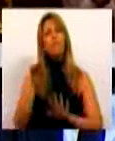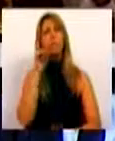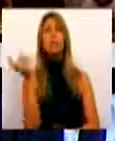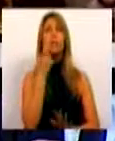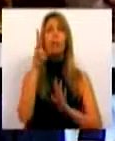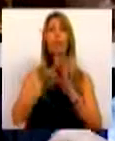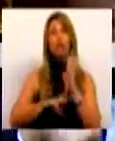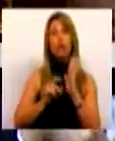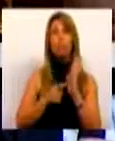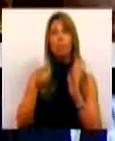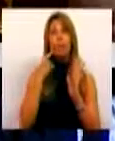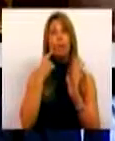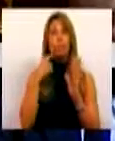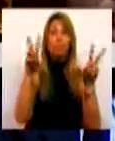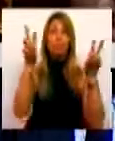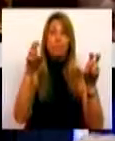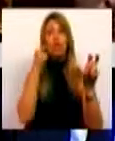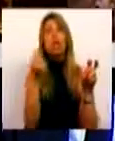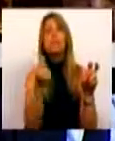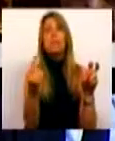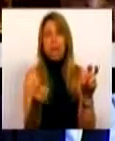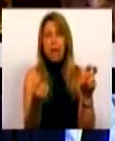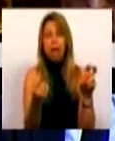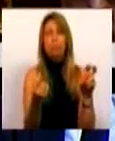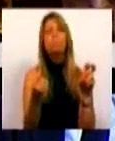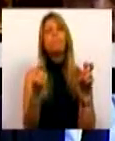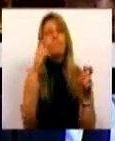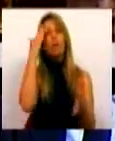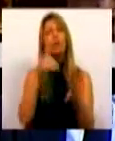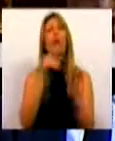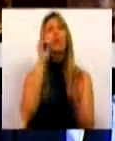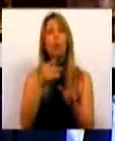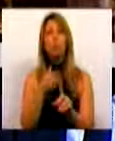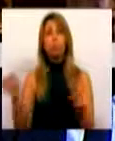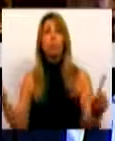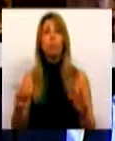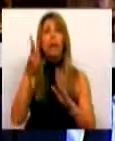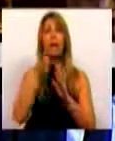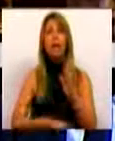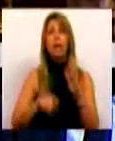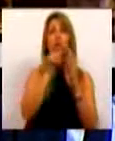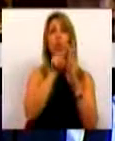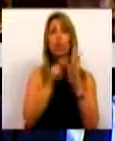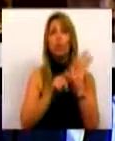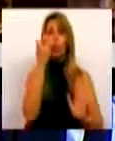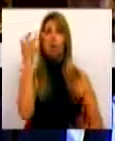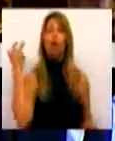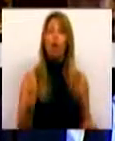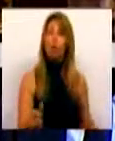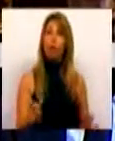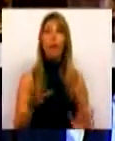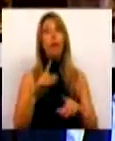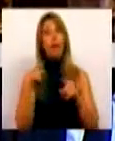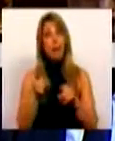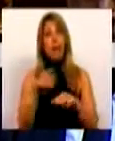regimes ditos especiais que resultavam em desvios às regras do Estatuto de Aposentação. Com esta